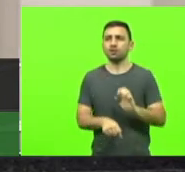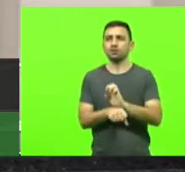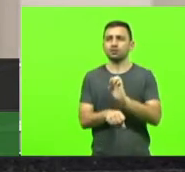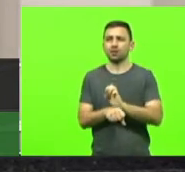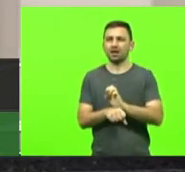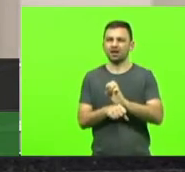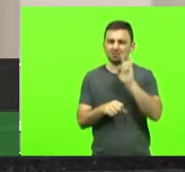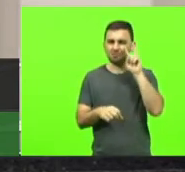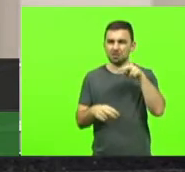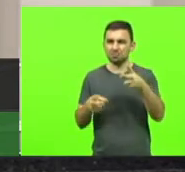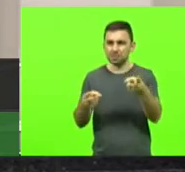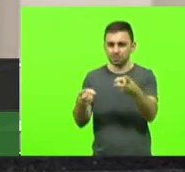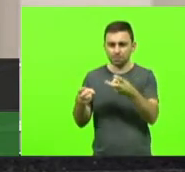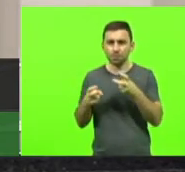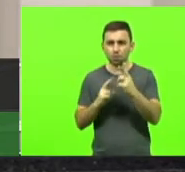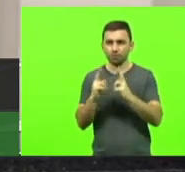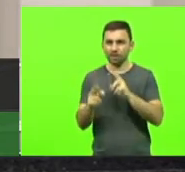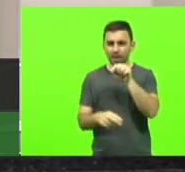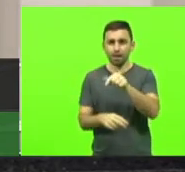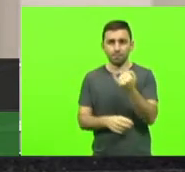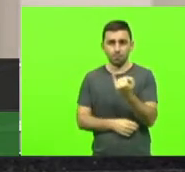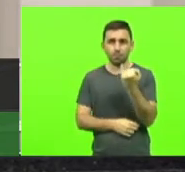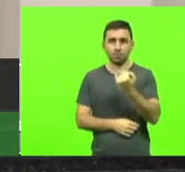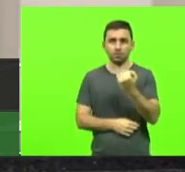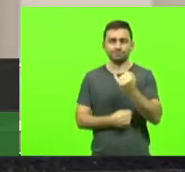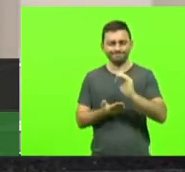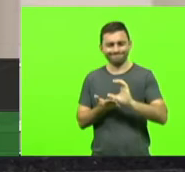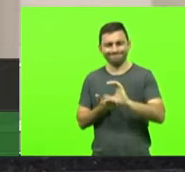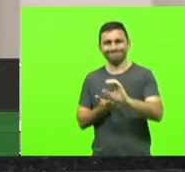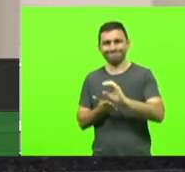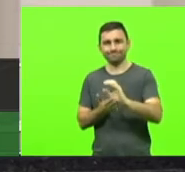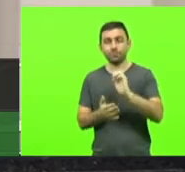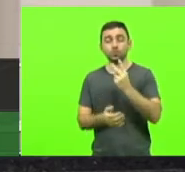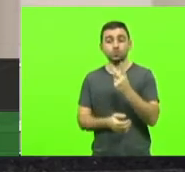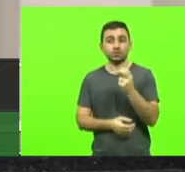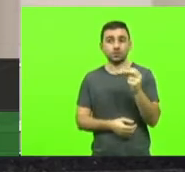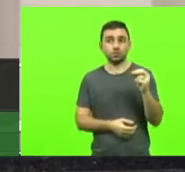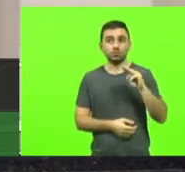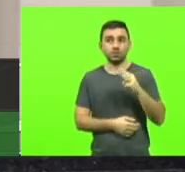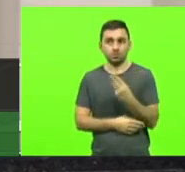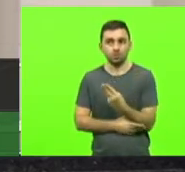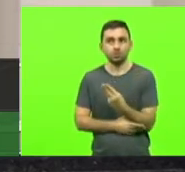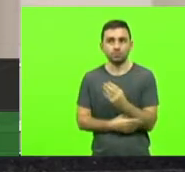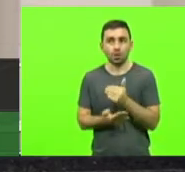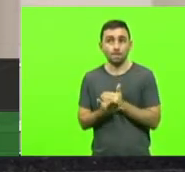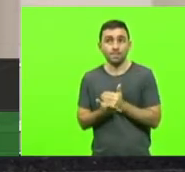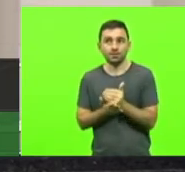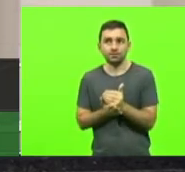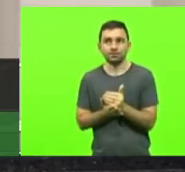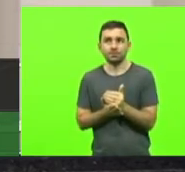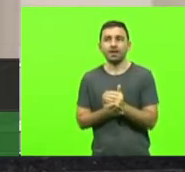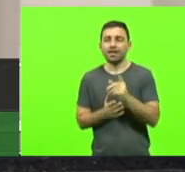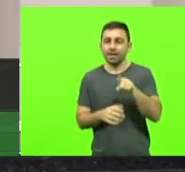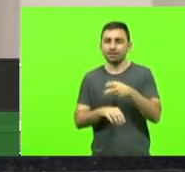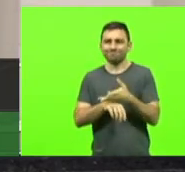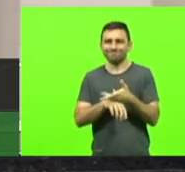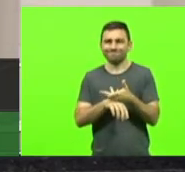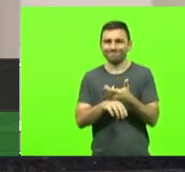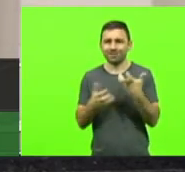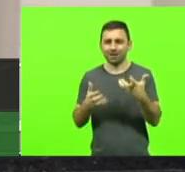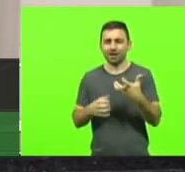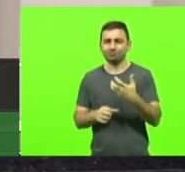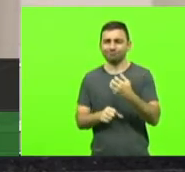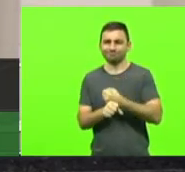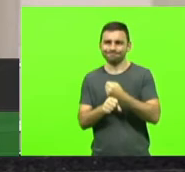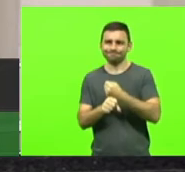rodovia importante, colocou recursos, 200 milhões inicialmente, justamente para acelerar a